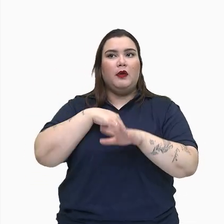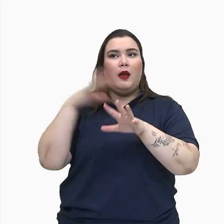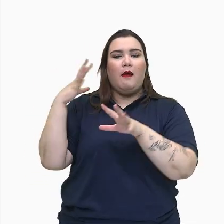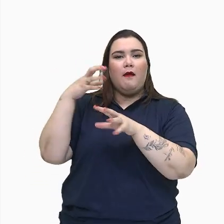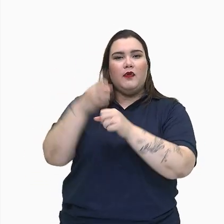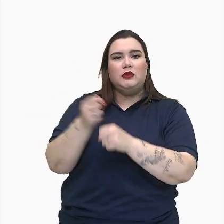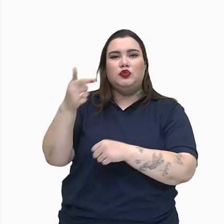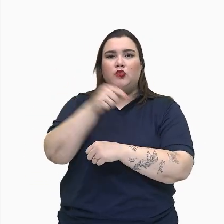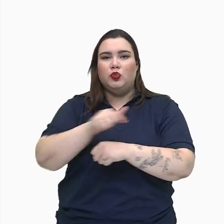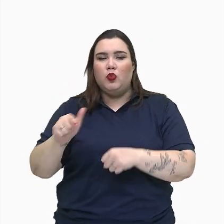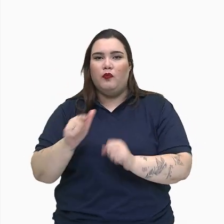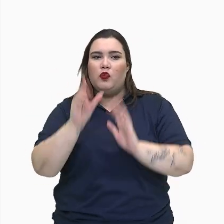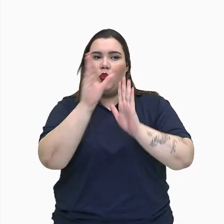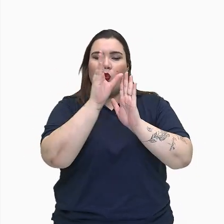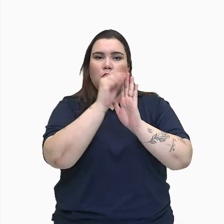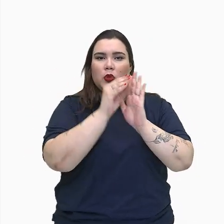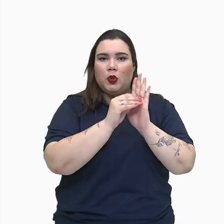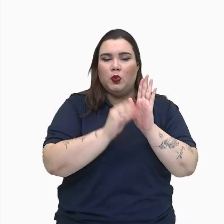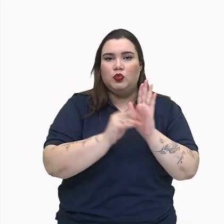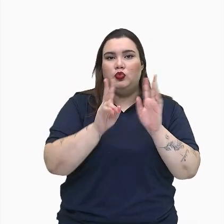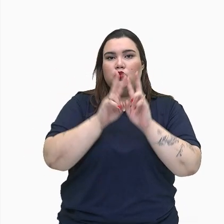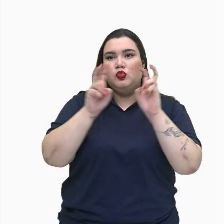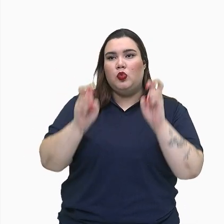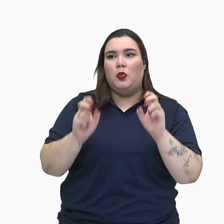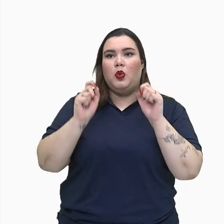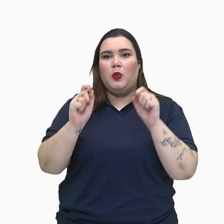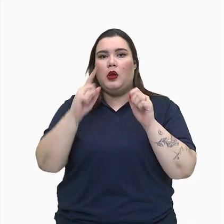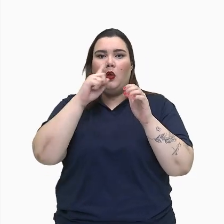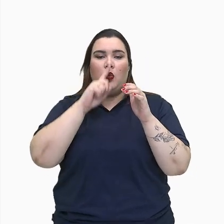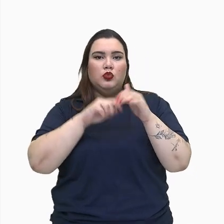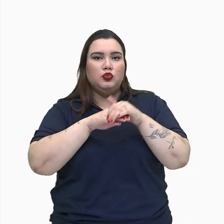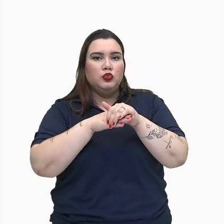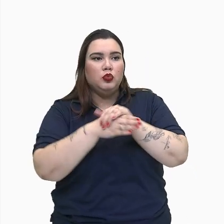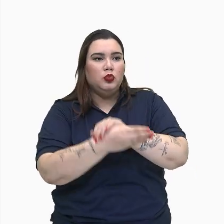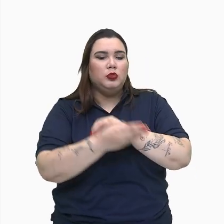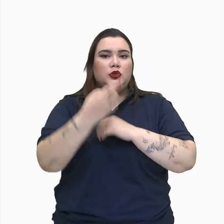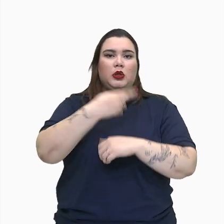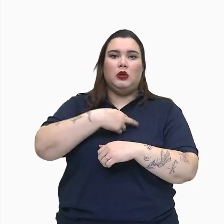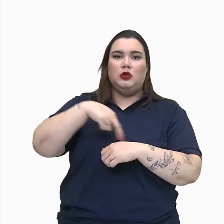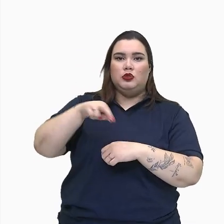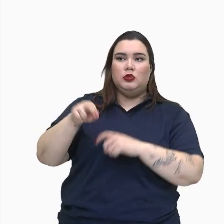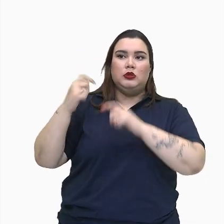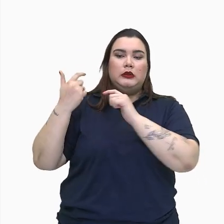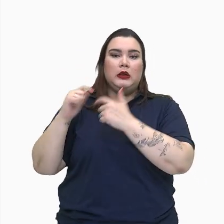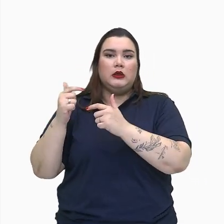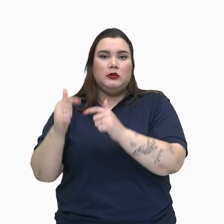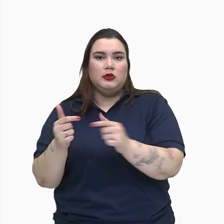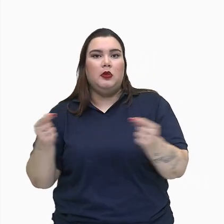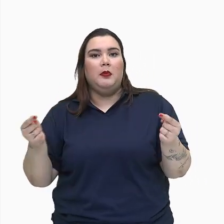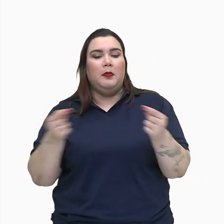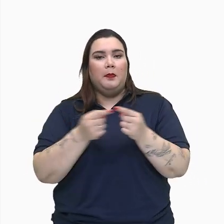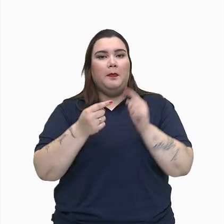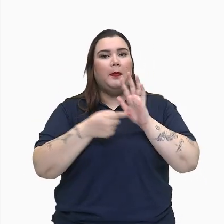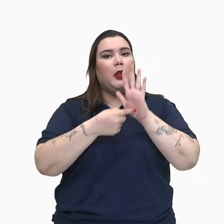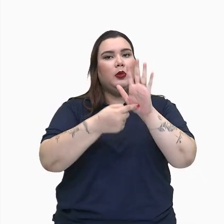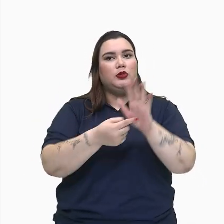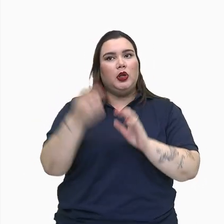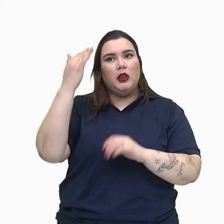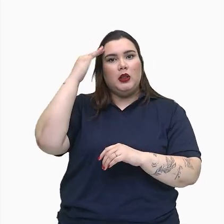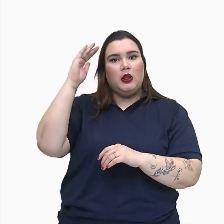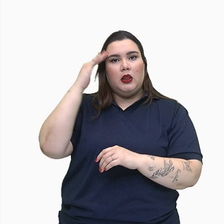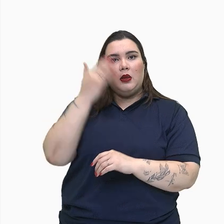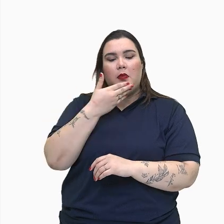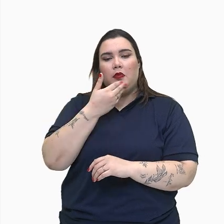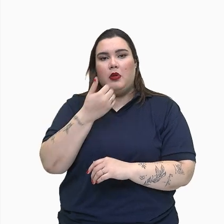dos costumes e religiões, sabe? Algumas tradições desses povos, para você relembrar, não ficar perdido e entender um pouco mais sobre